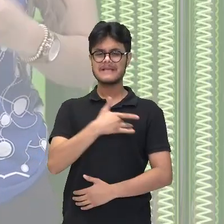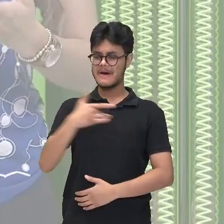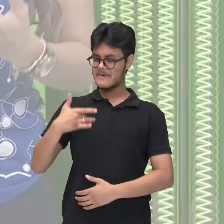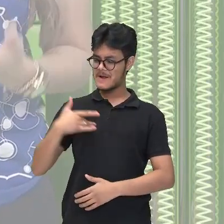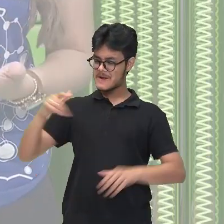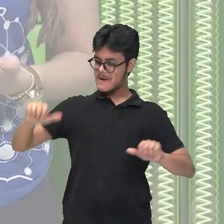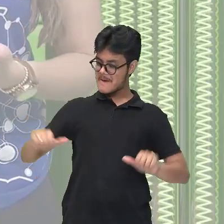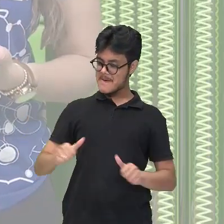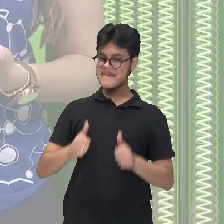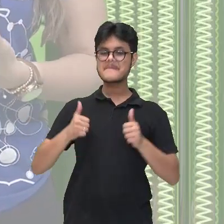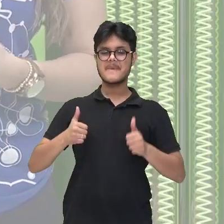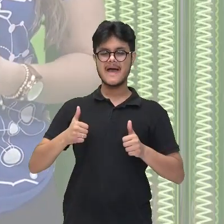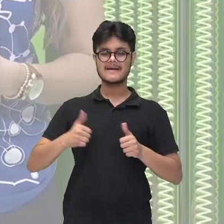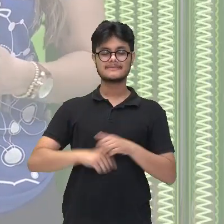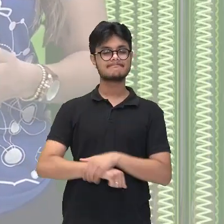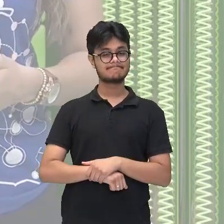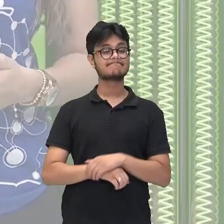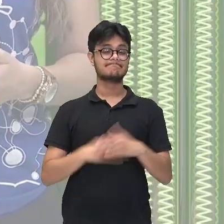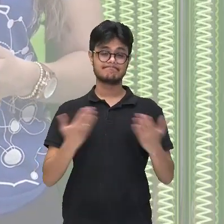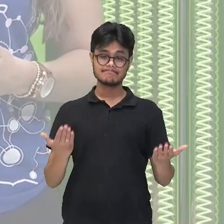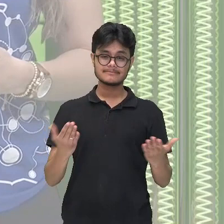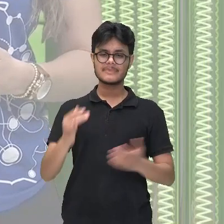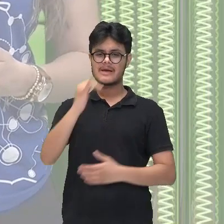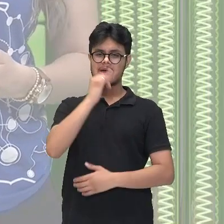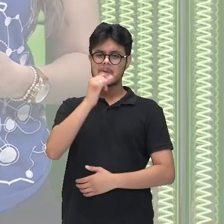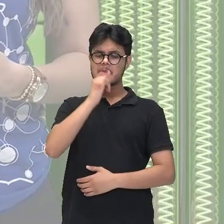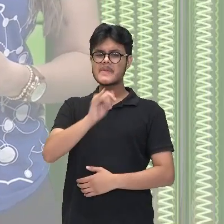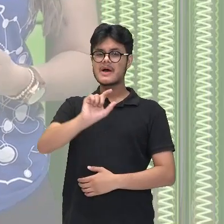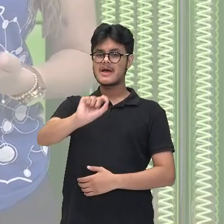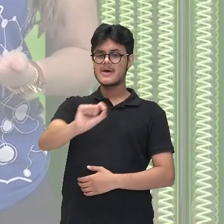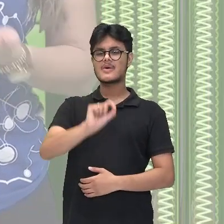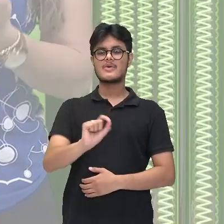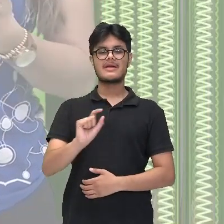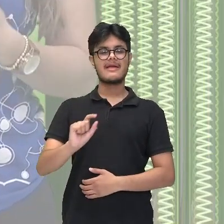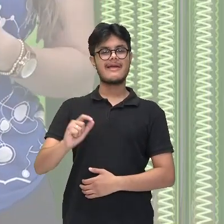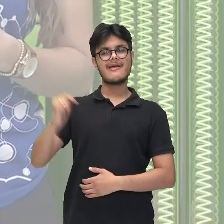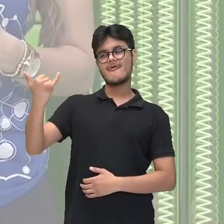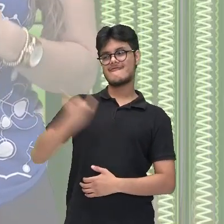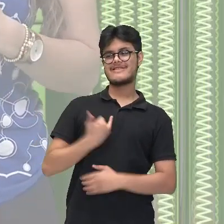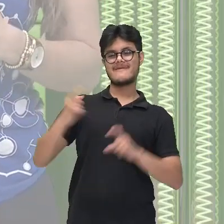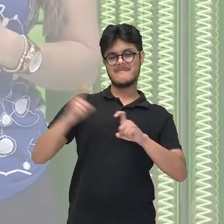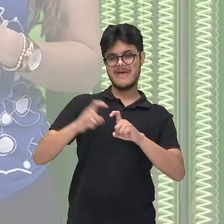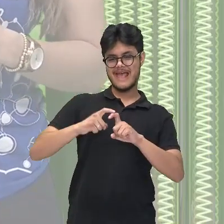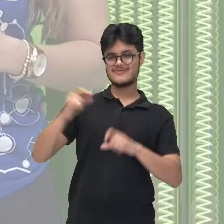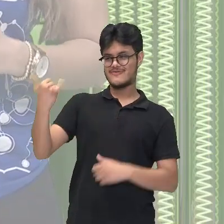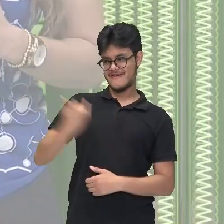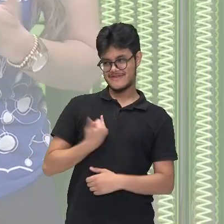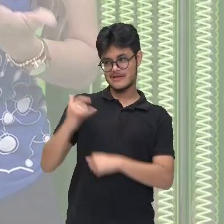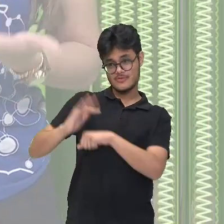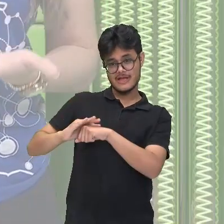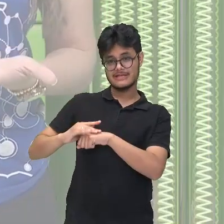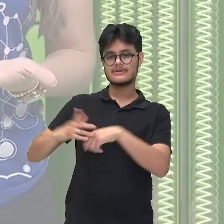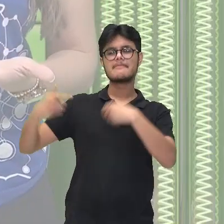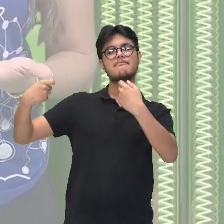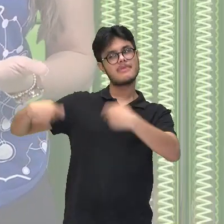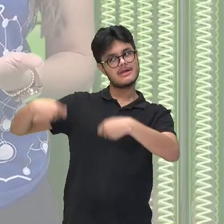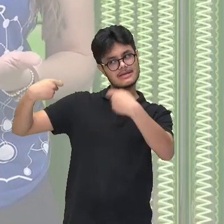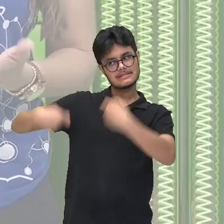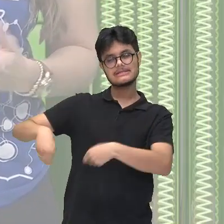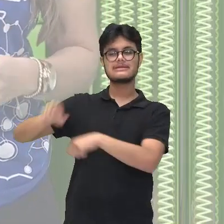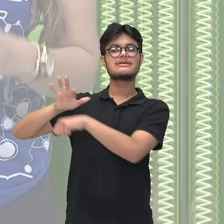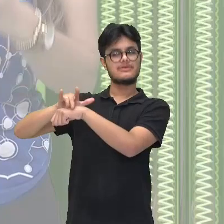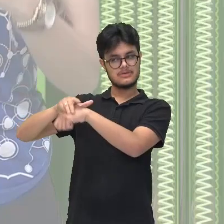saudável. Tanto que uma das coisas que o médico passa para a gente quando a gente está doente é